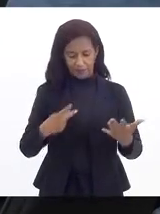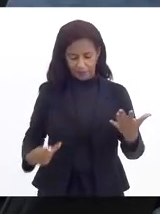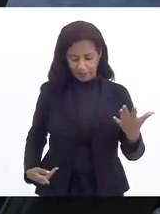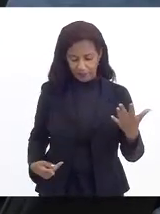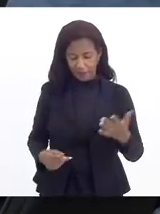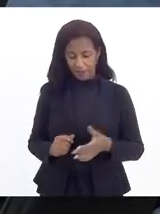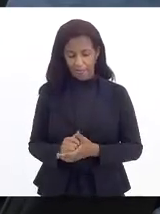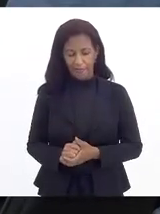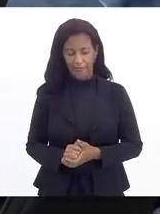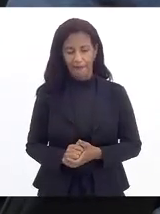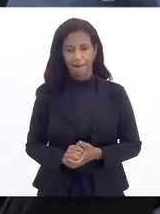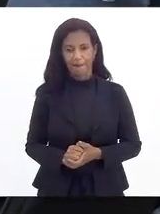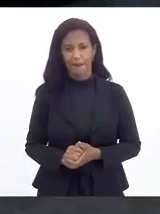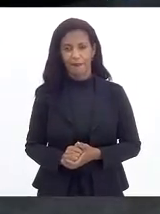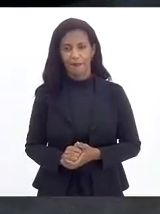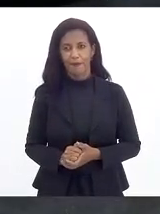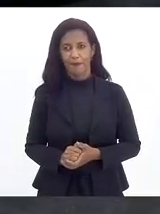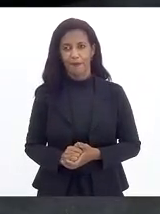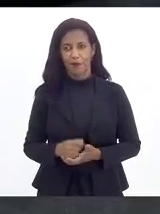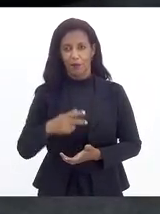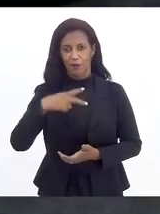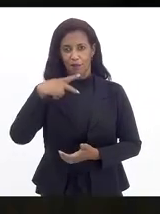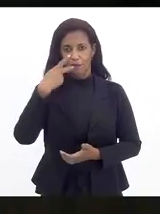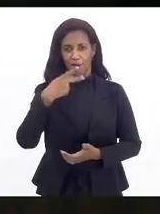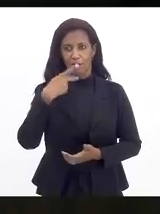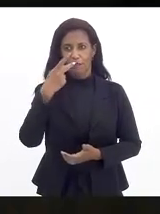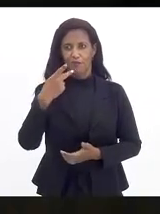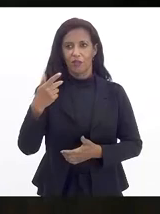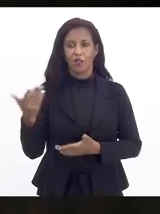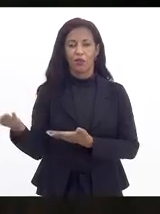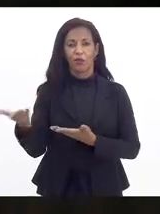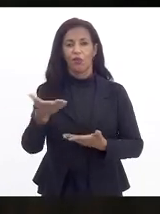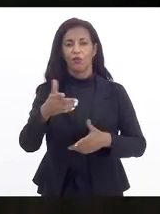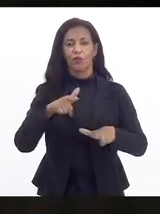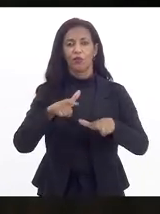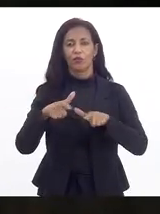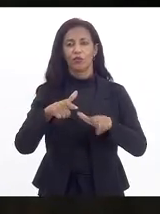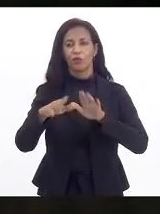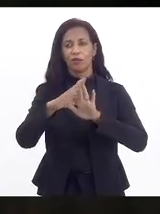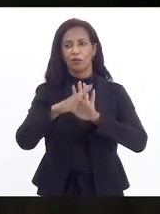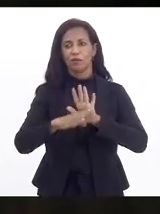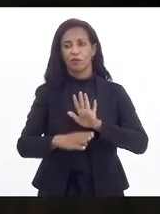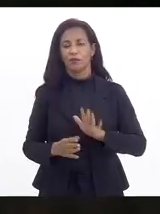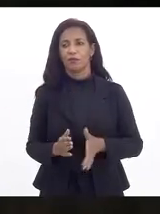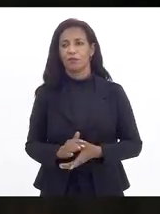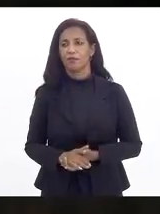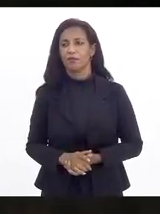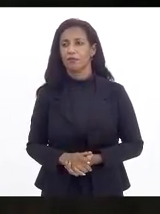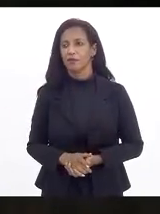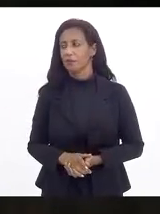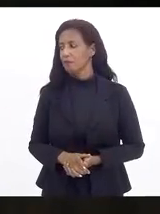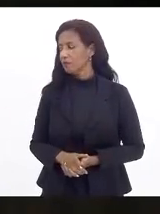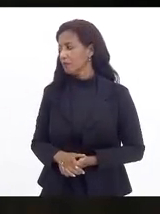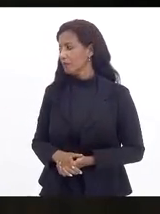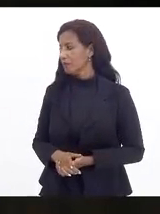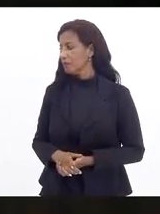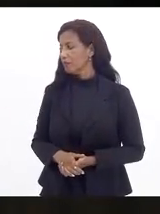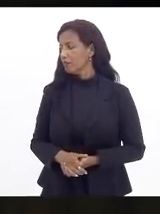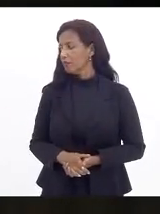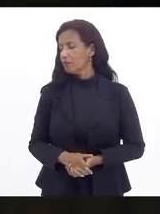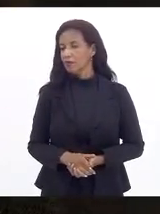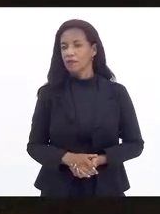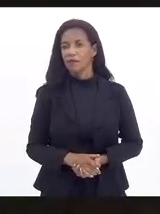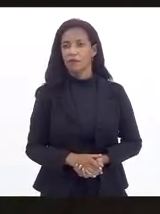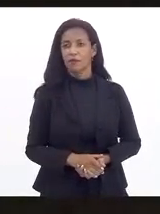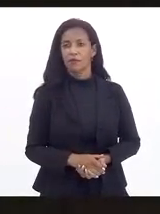uma réplica? A presidente, você chama os trabalhos à ordem. Deixa eu dizer, vamos. O nosso